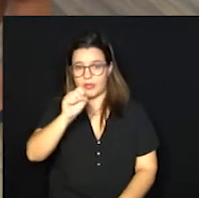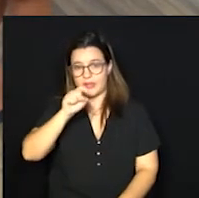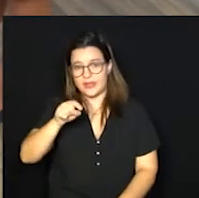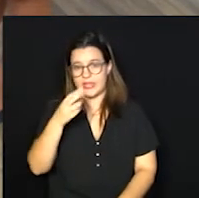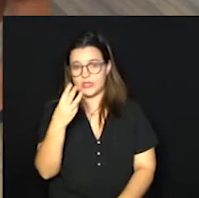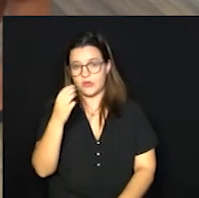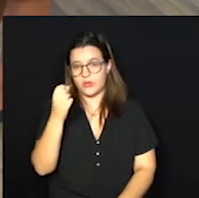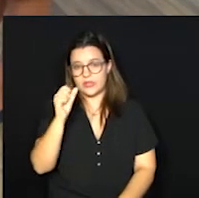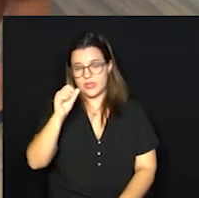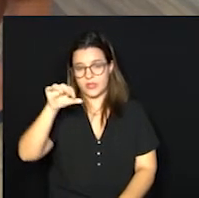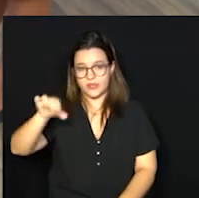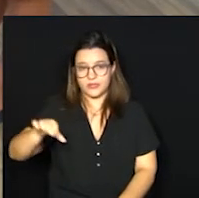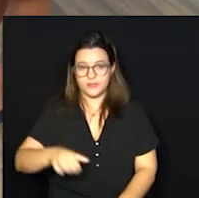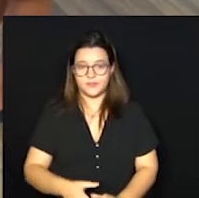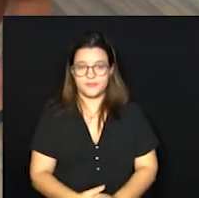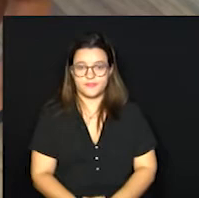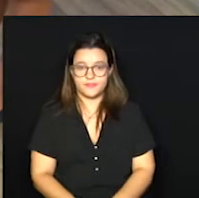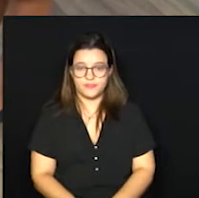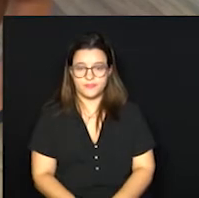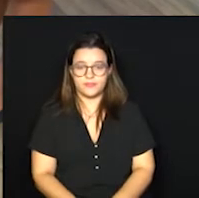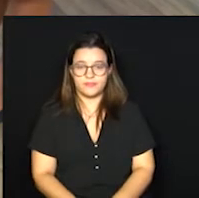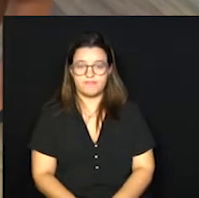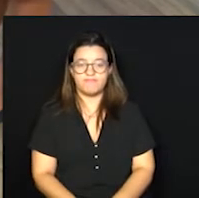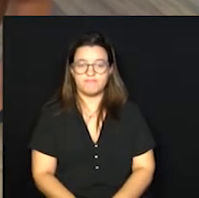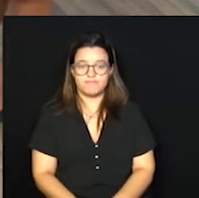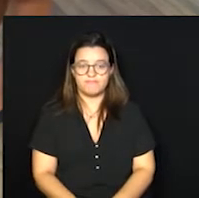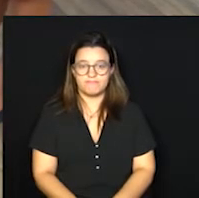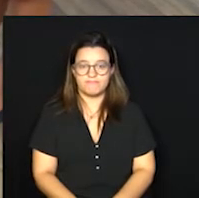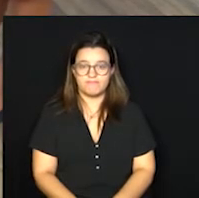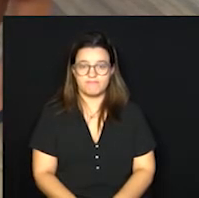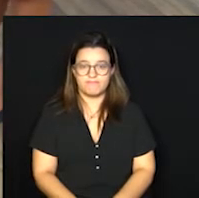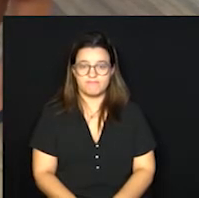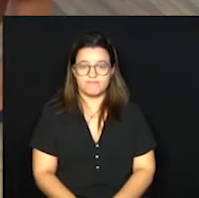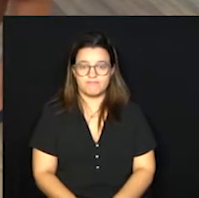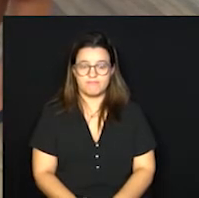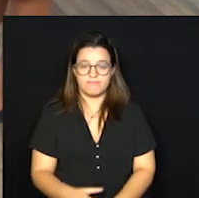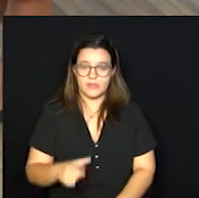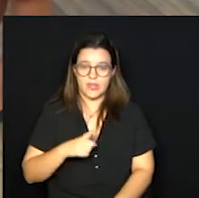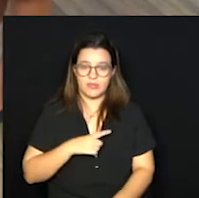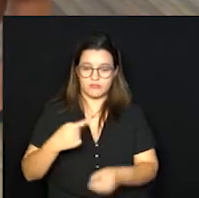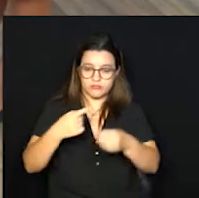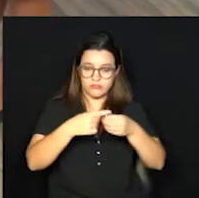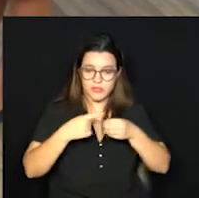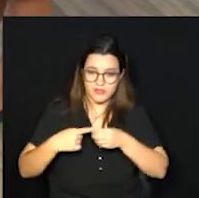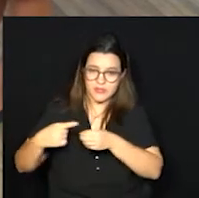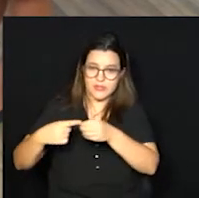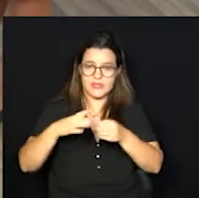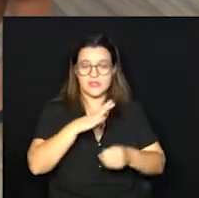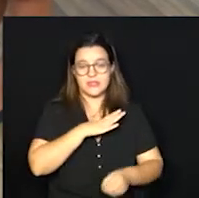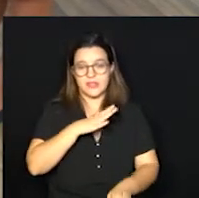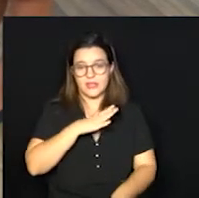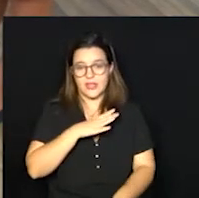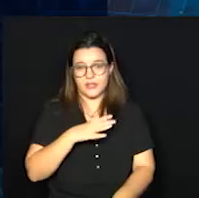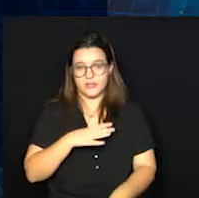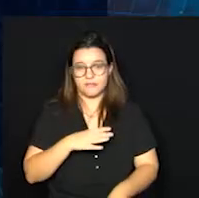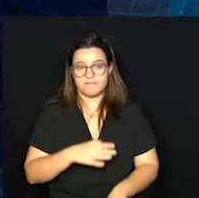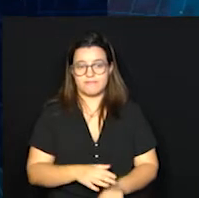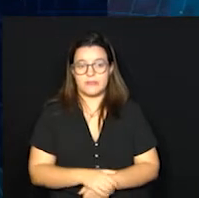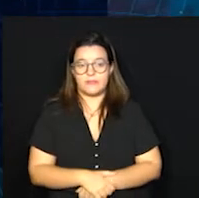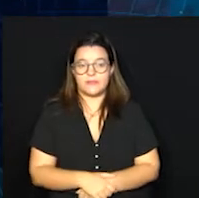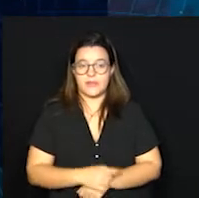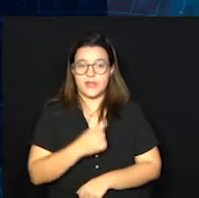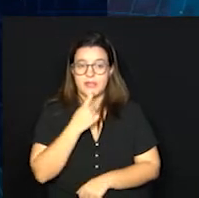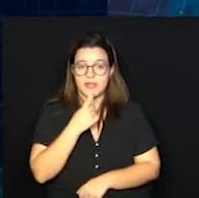88.389 casos, né? Isso mesmo, esses são os números da RMC com 20 cidades e Campinas, até esses dados são